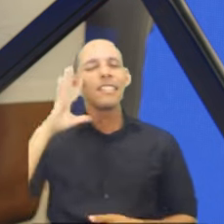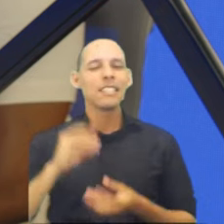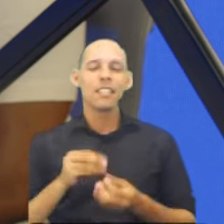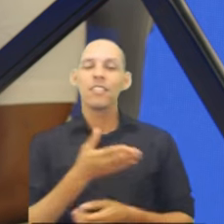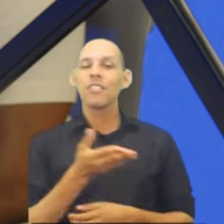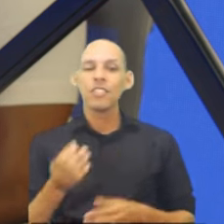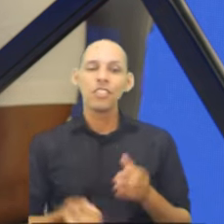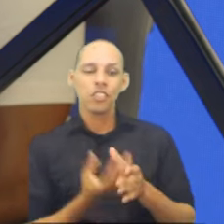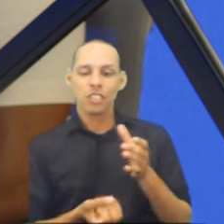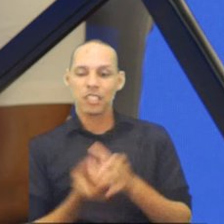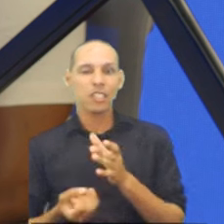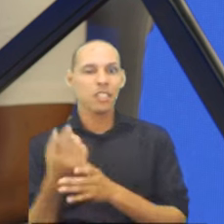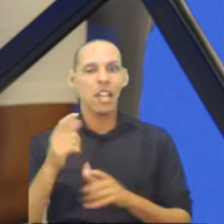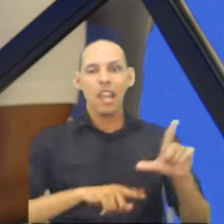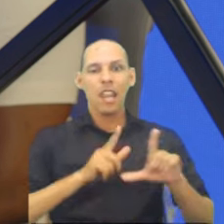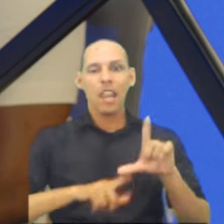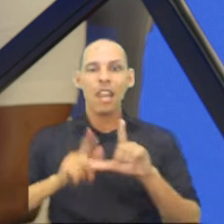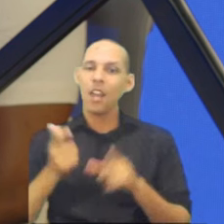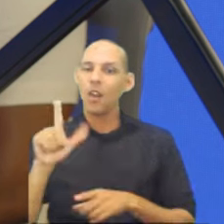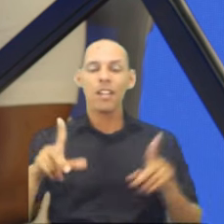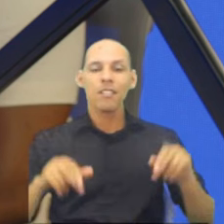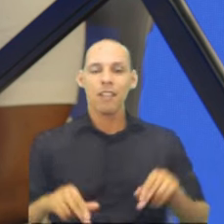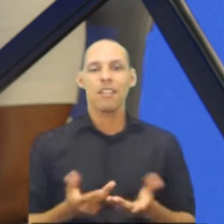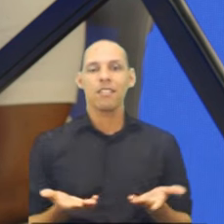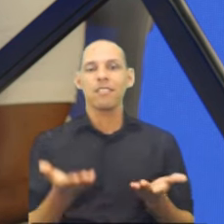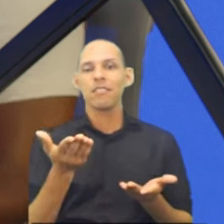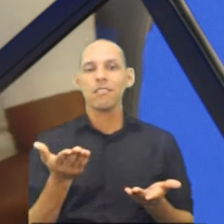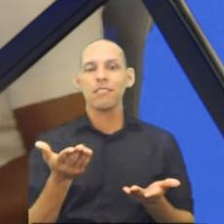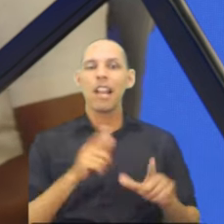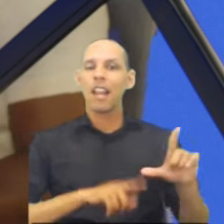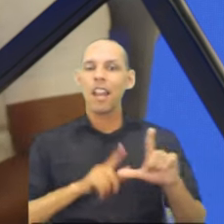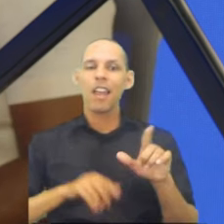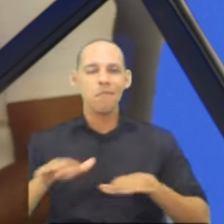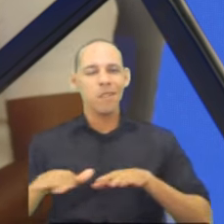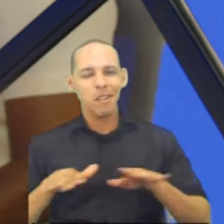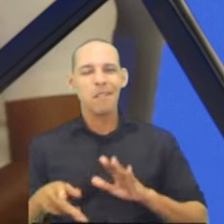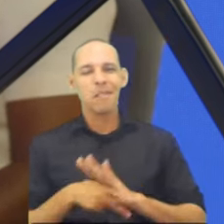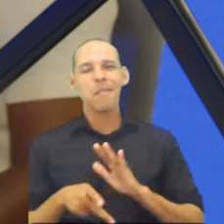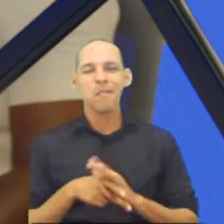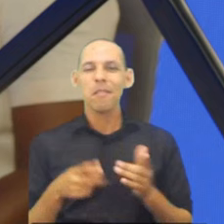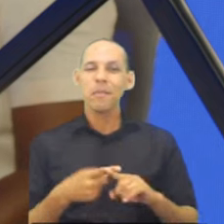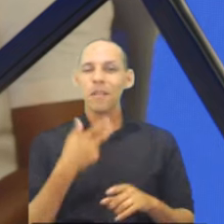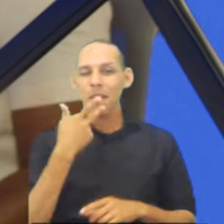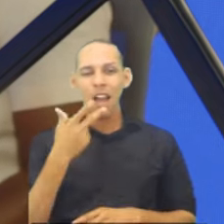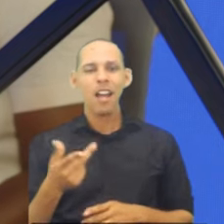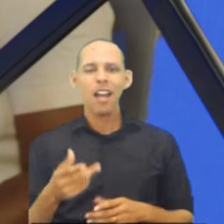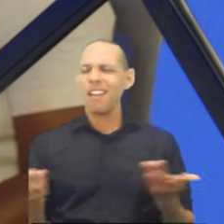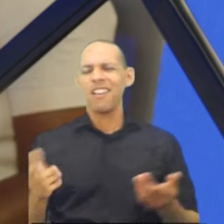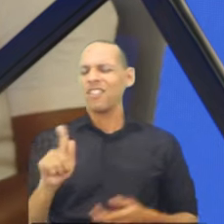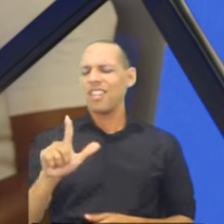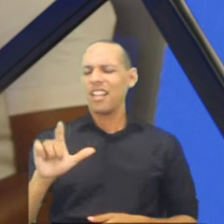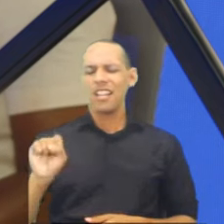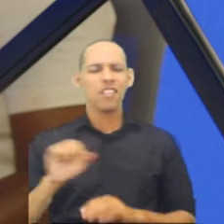entendo porque que vieram surgindo todas as outras letras assim como como vieram surgindo todas as letras no movimento que o pessoal fala